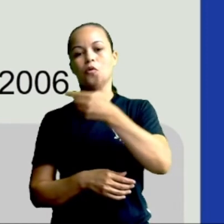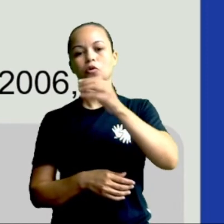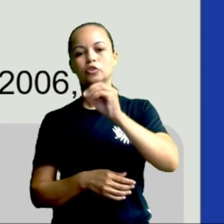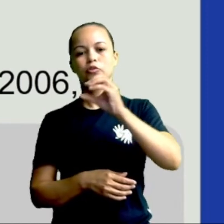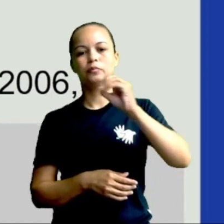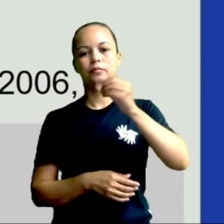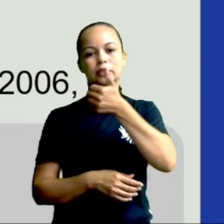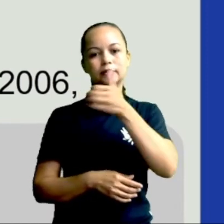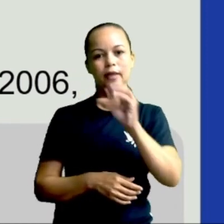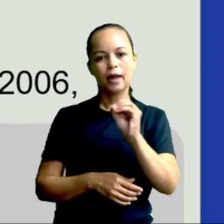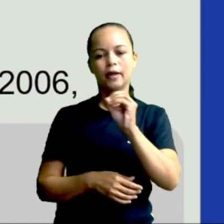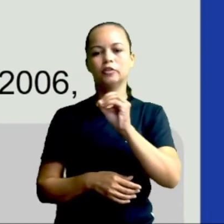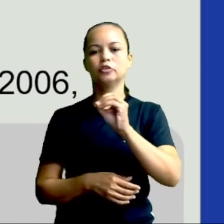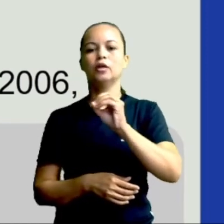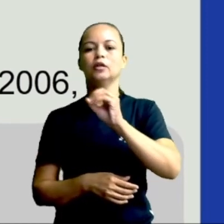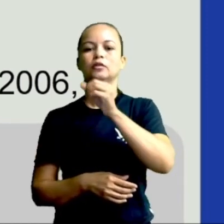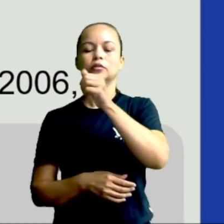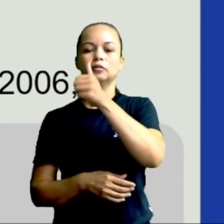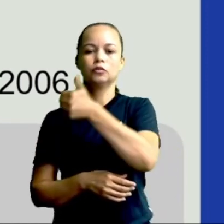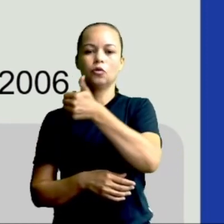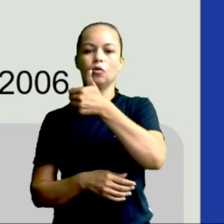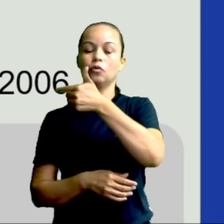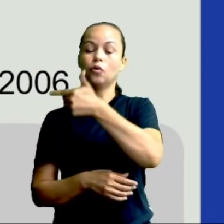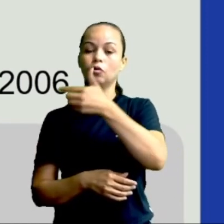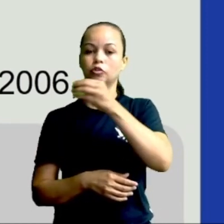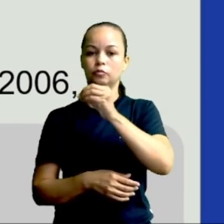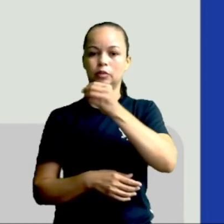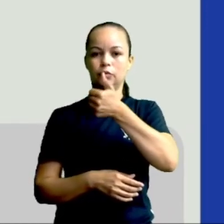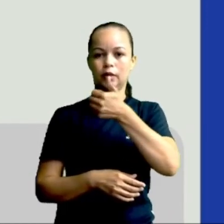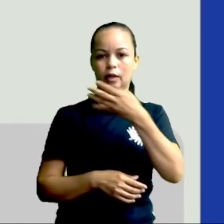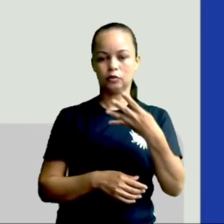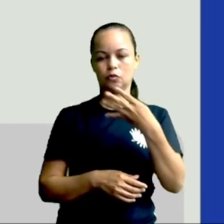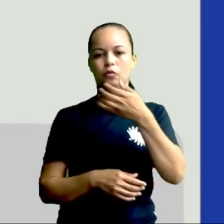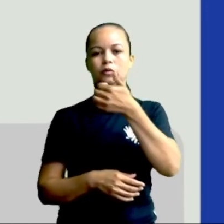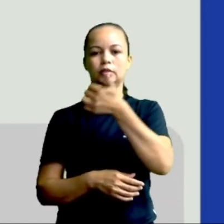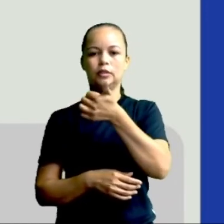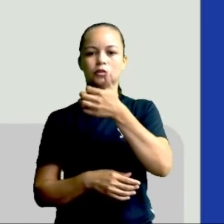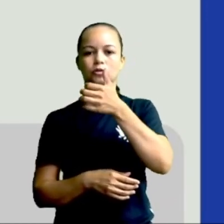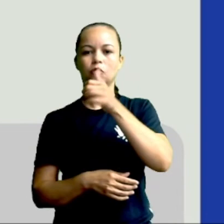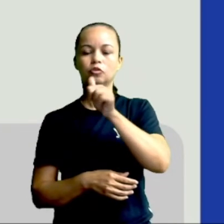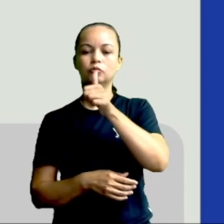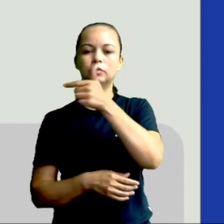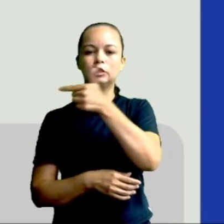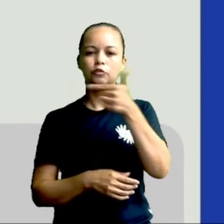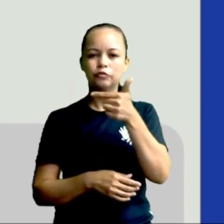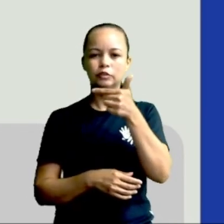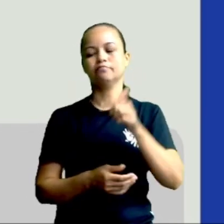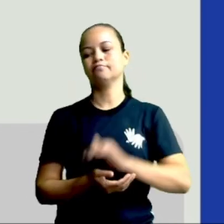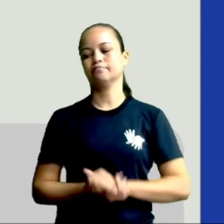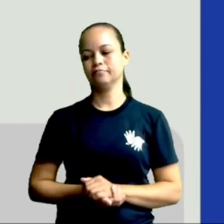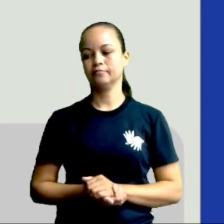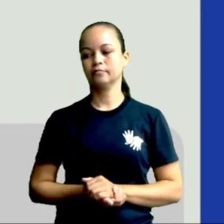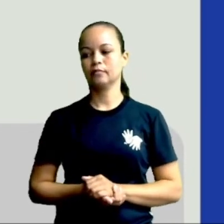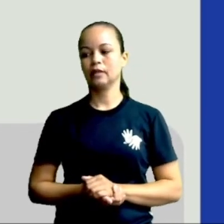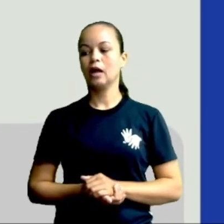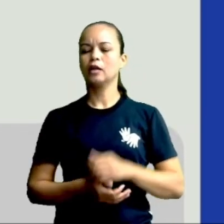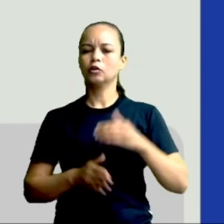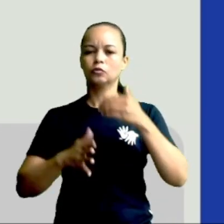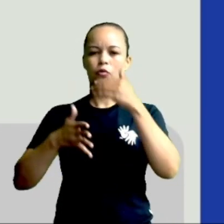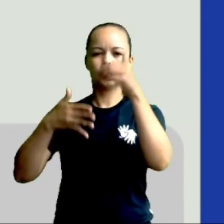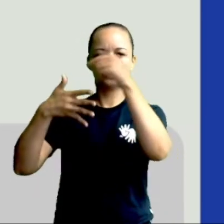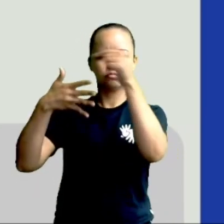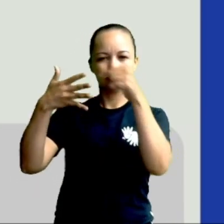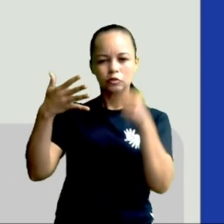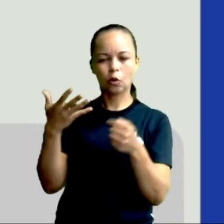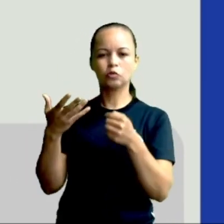e 2018 e a próxima em 2022. E aí a gente tem todos os presidentes